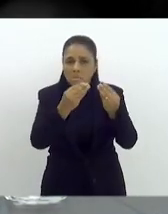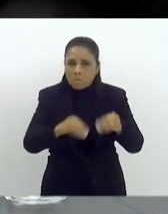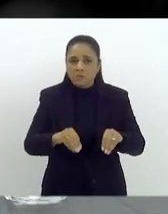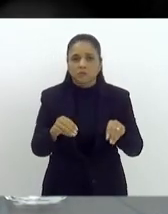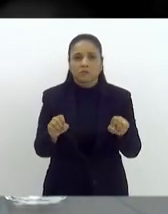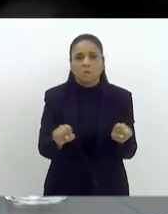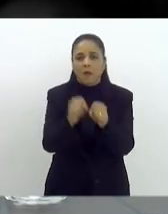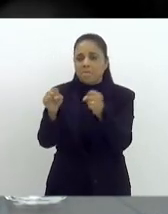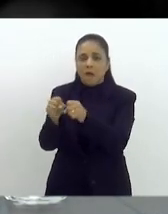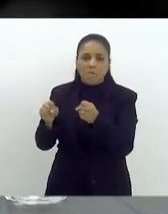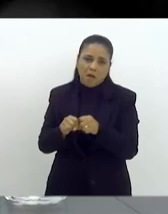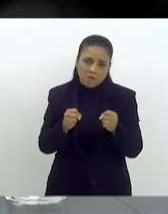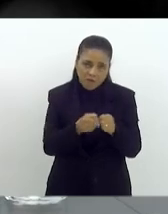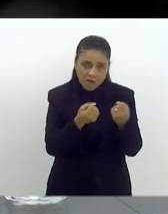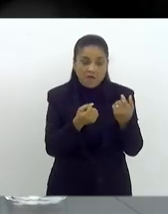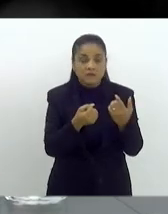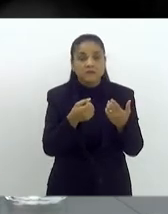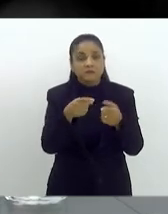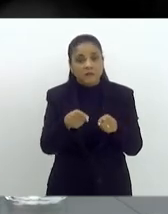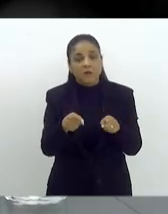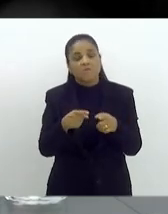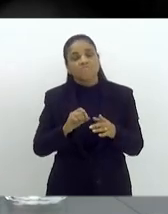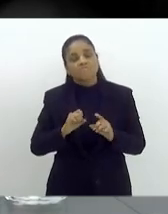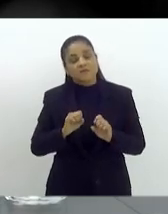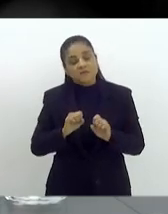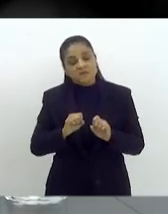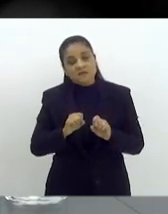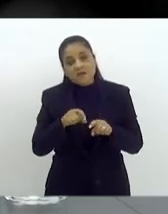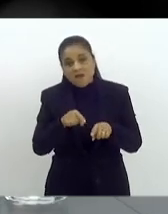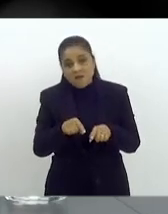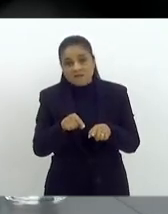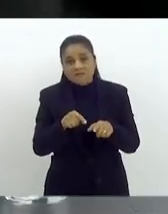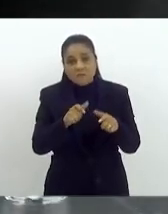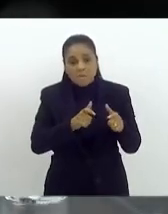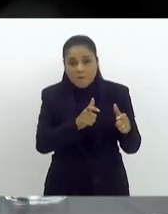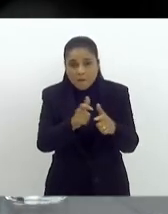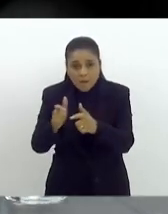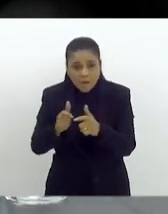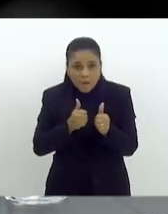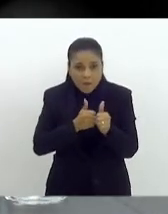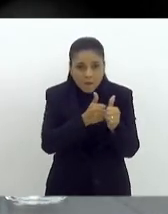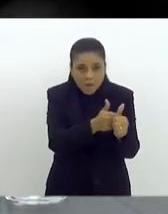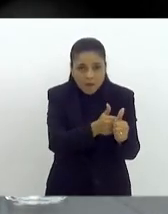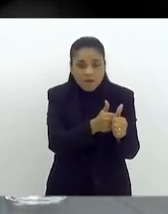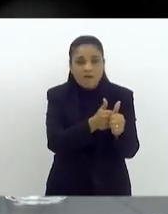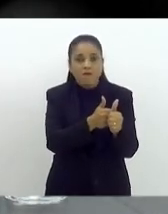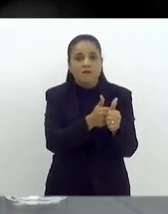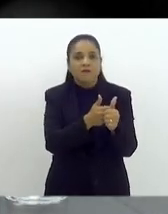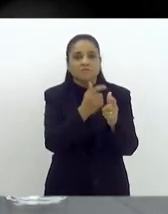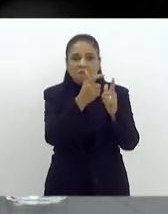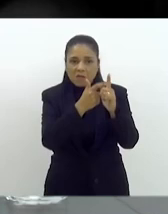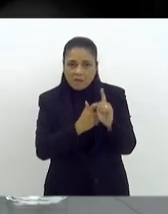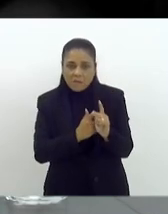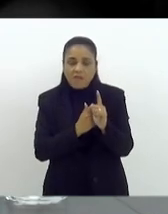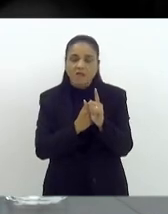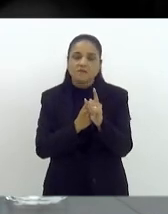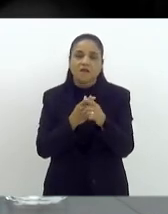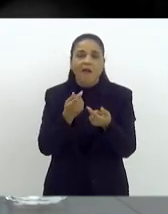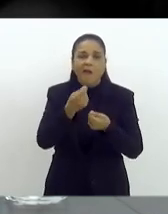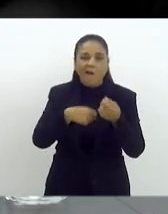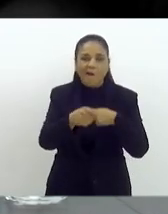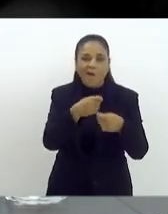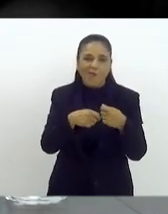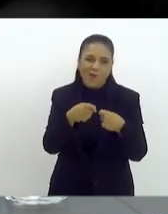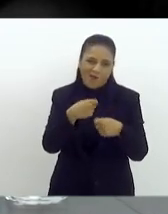né são práticas que reforçam eventualmente uma dependência Econômica que essas mulheres possam apresentar em relação